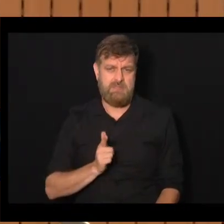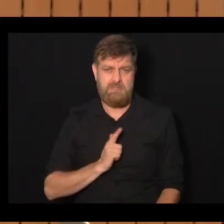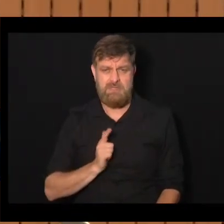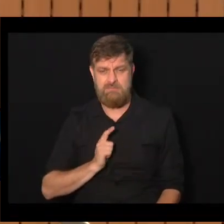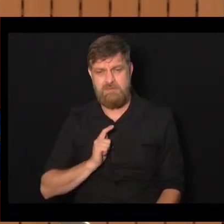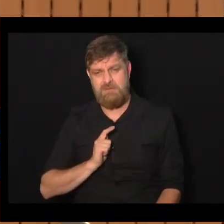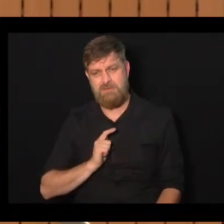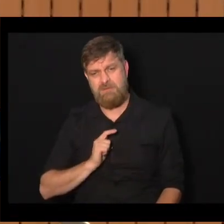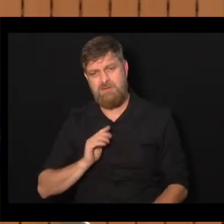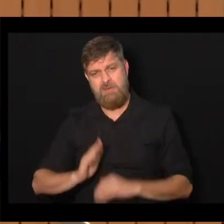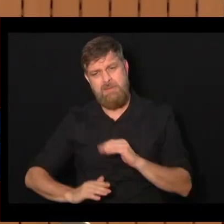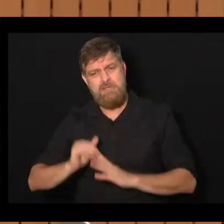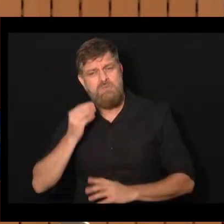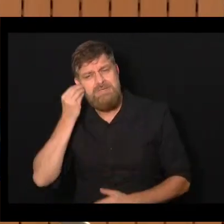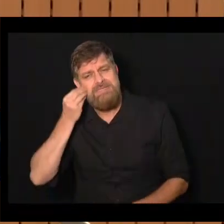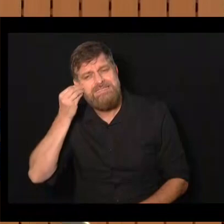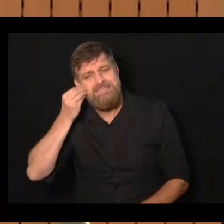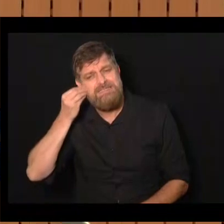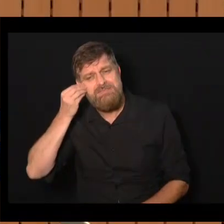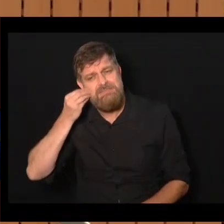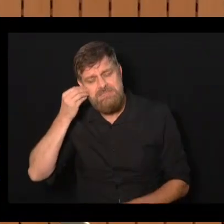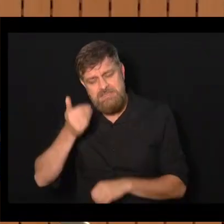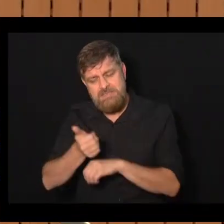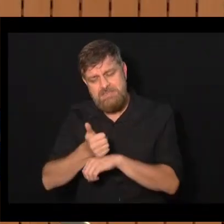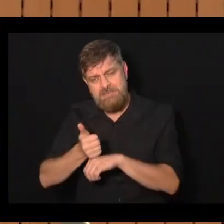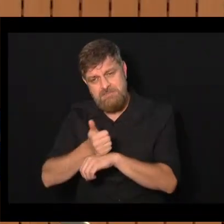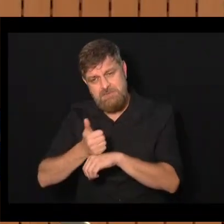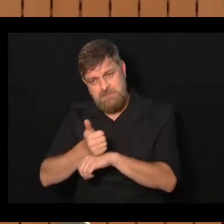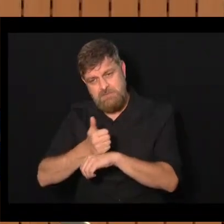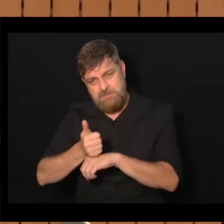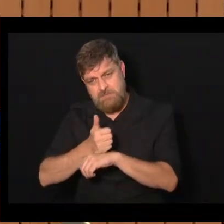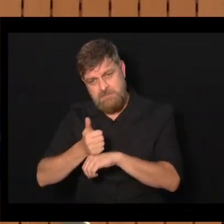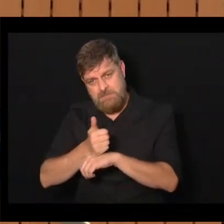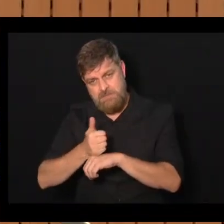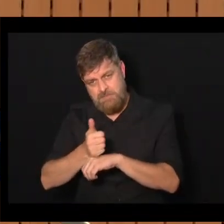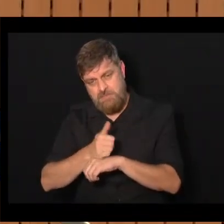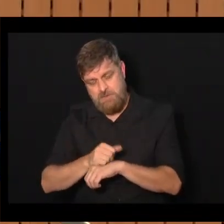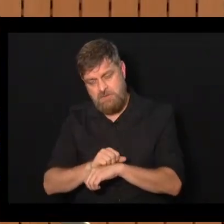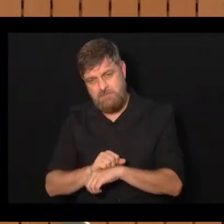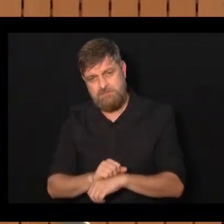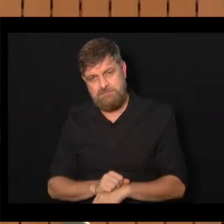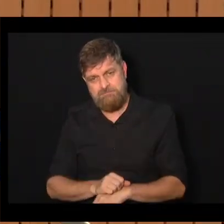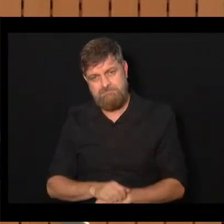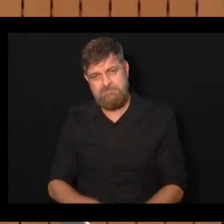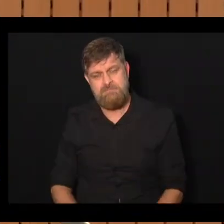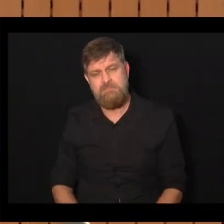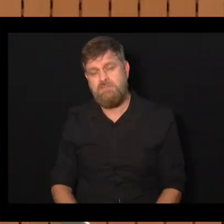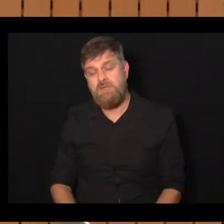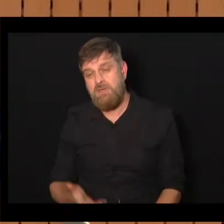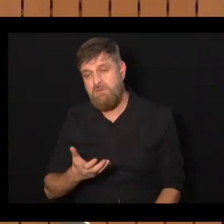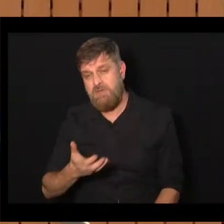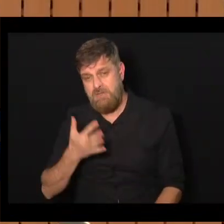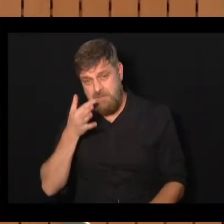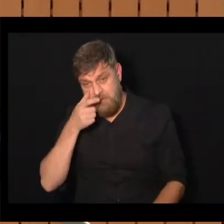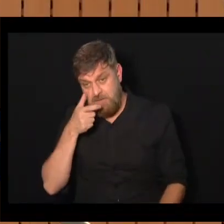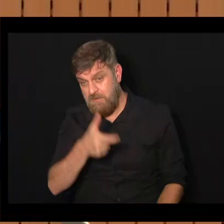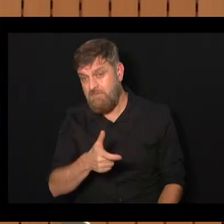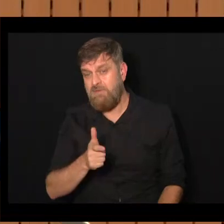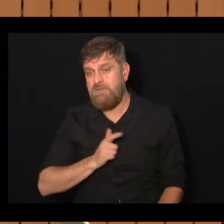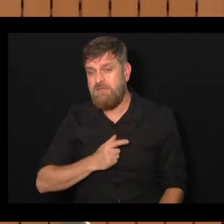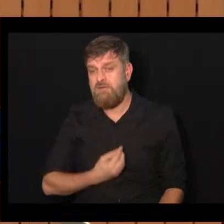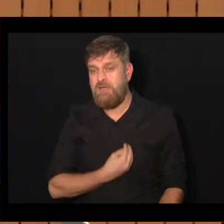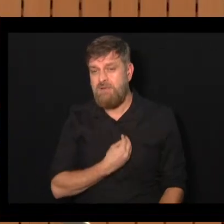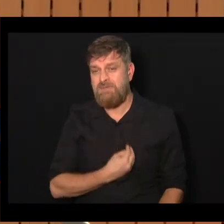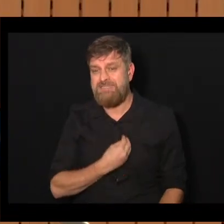relatos, principalmente da experiência profissional dos representantes desses órgãos, mas eu gostaria de chamar a atenção que contou com a participação